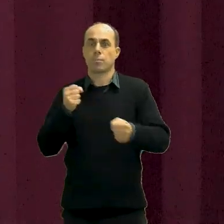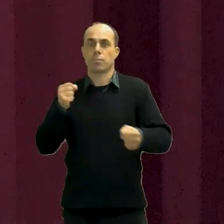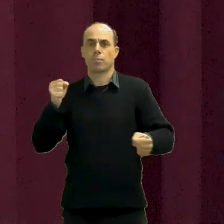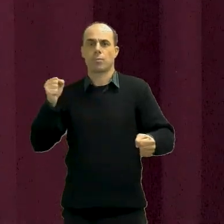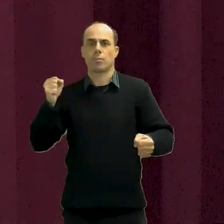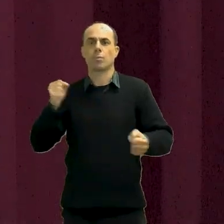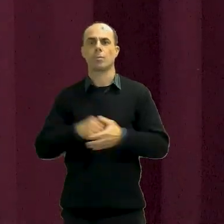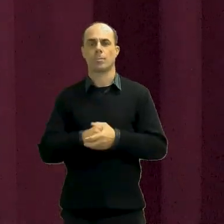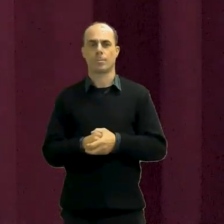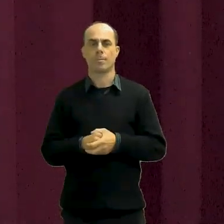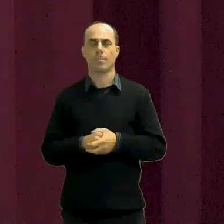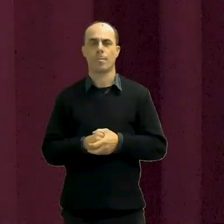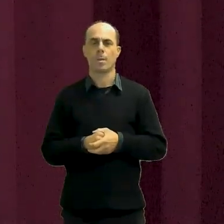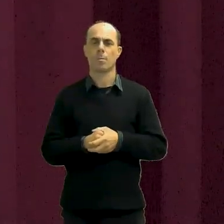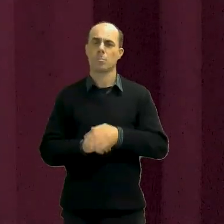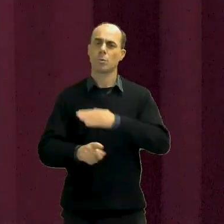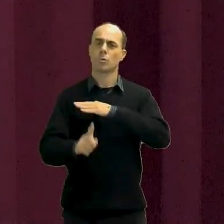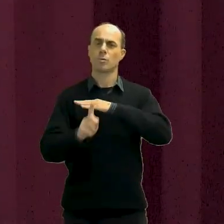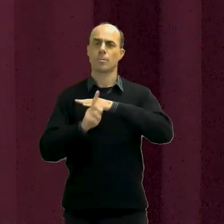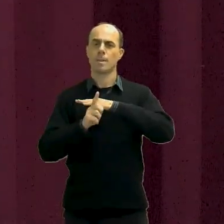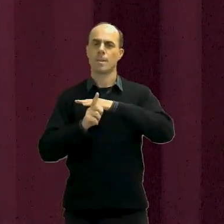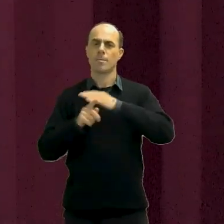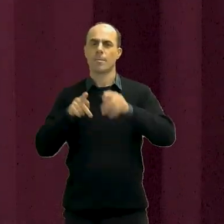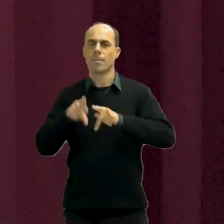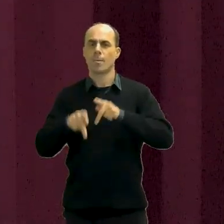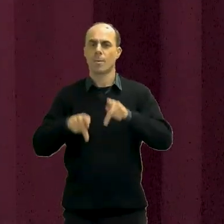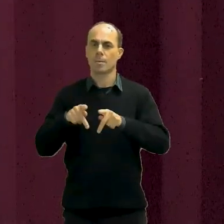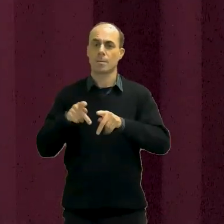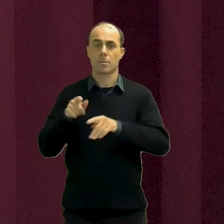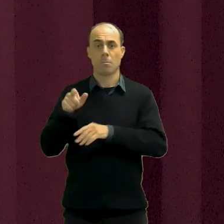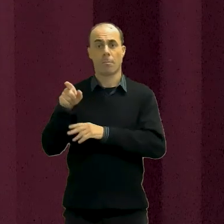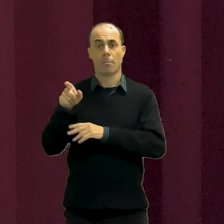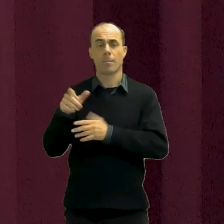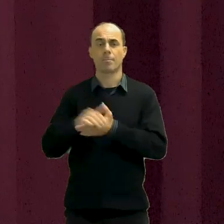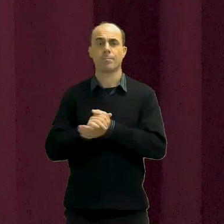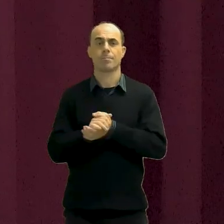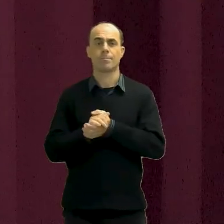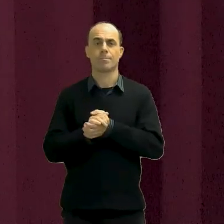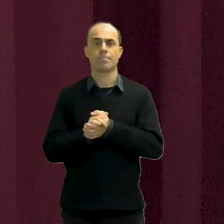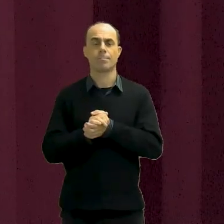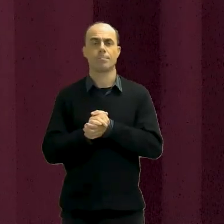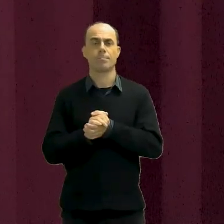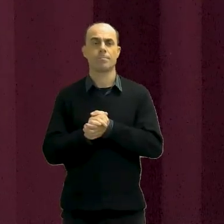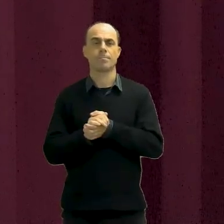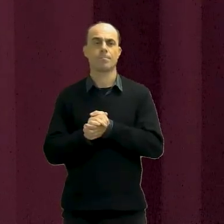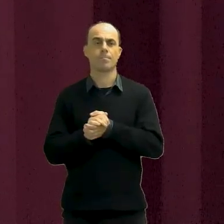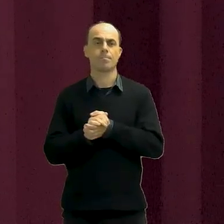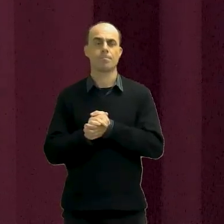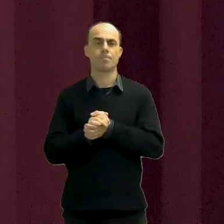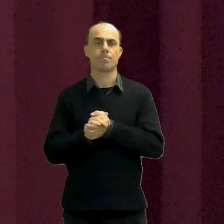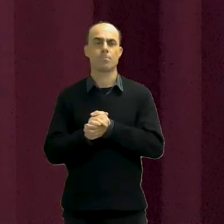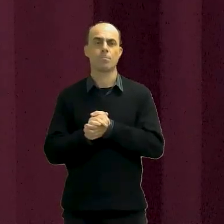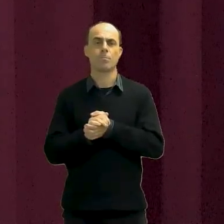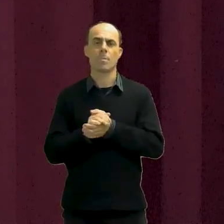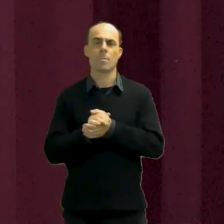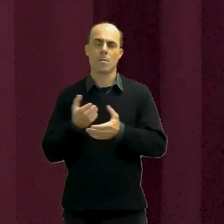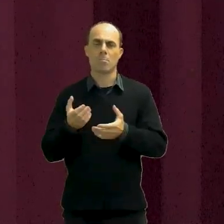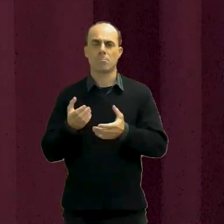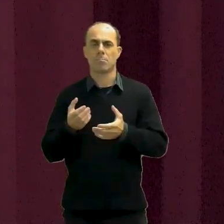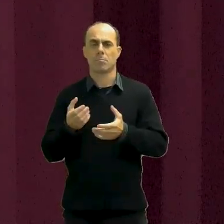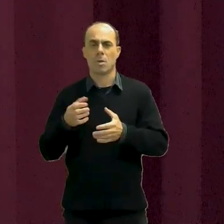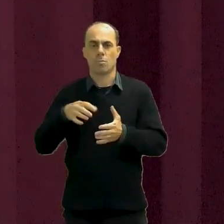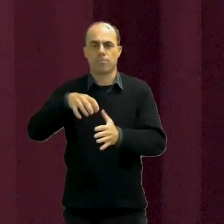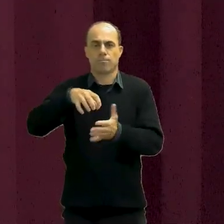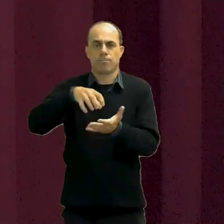o atendimento da população nocas que é um uma um um órgão né um